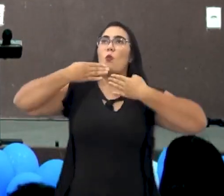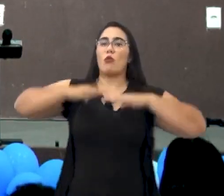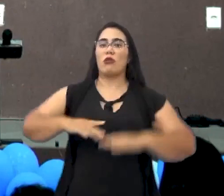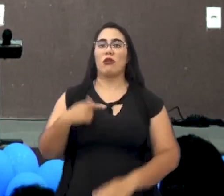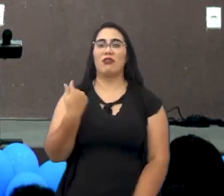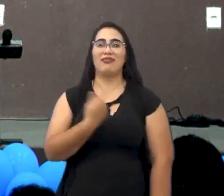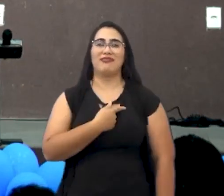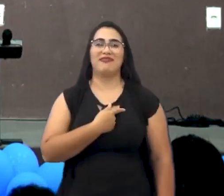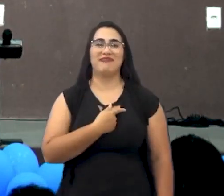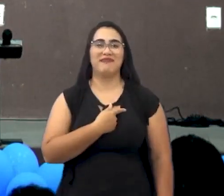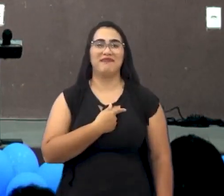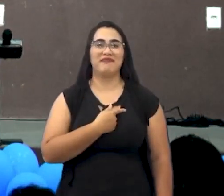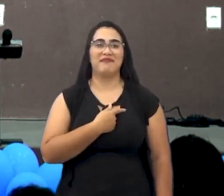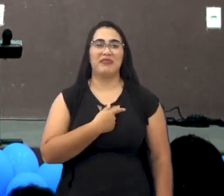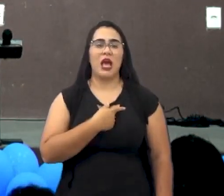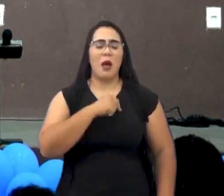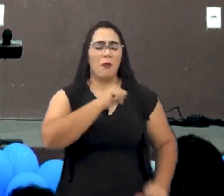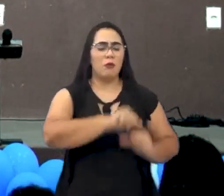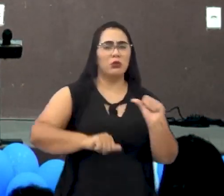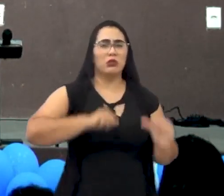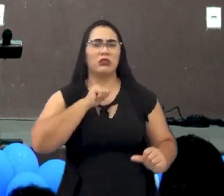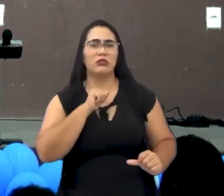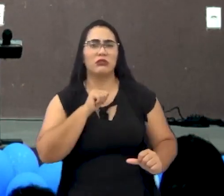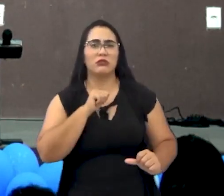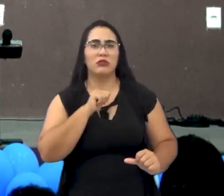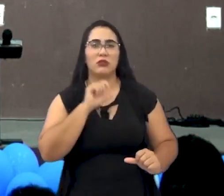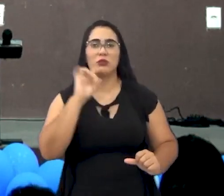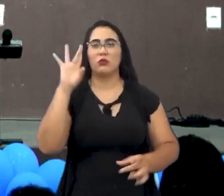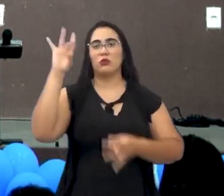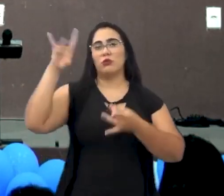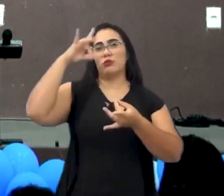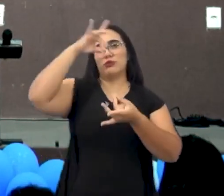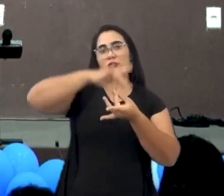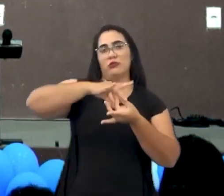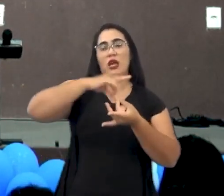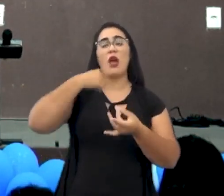Regeneração é um ato do Espírito. Eu posso morrer de pregar, os dentes cair, a língua